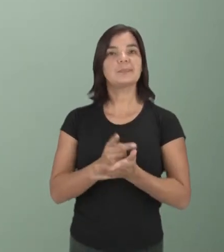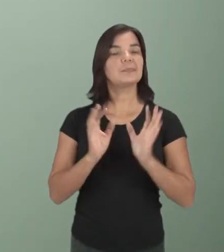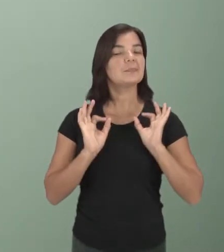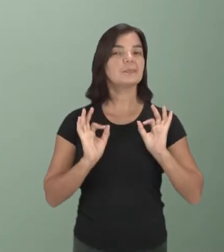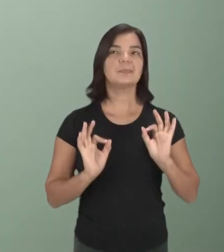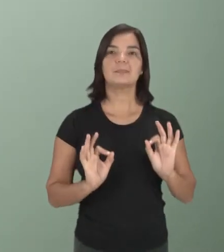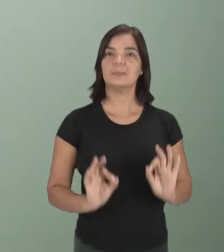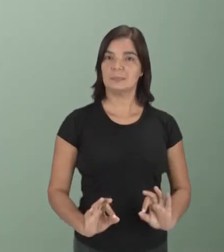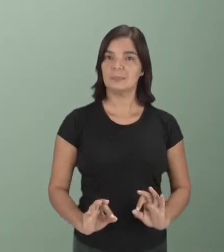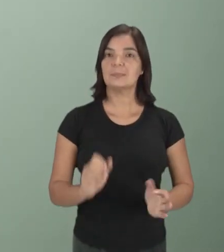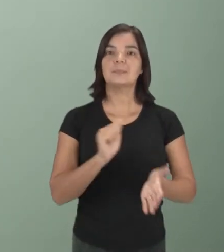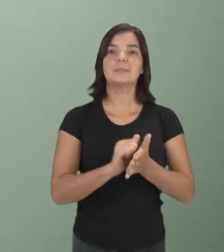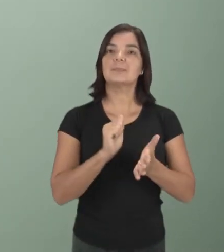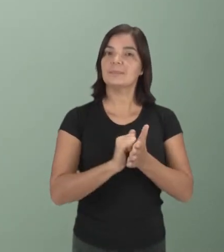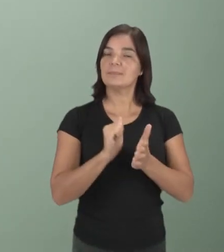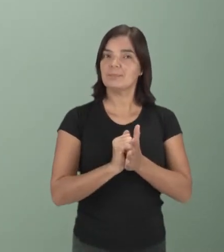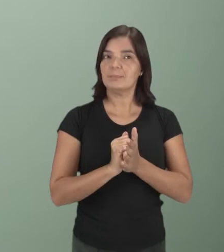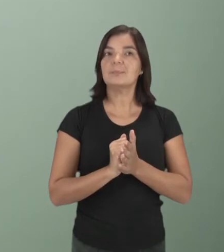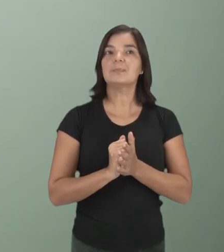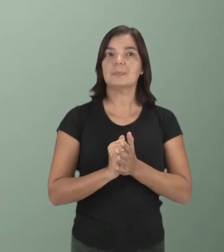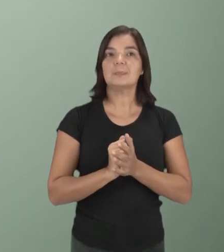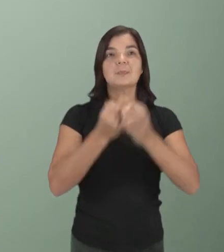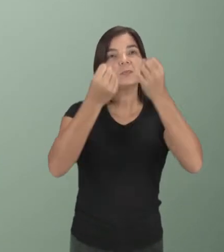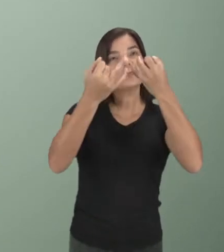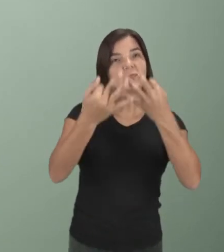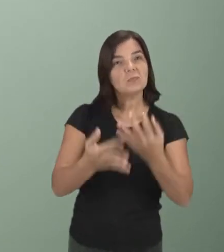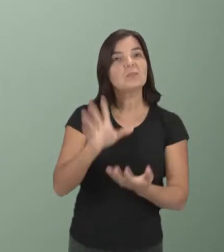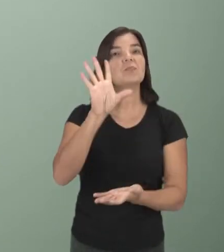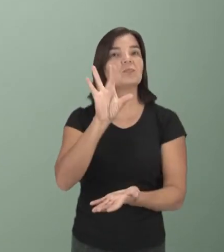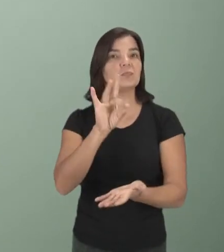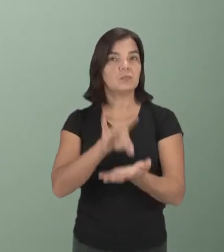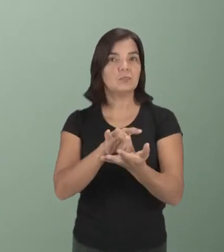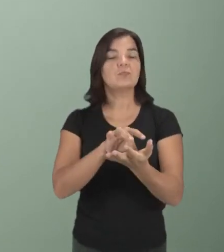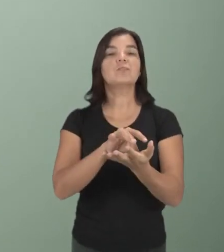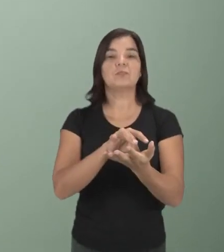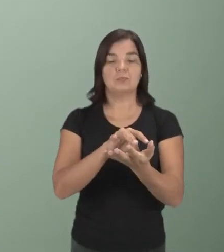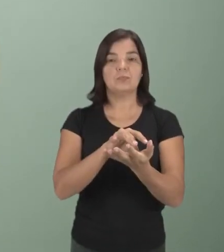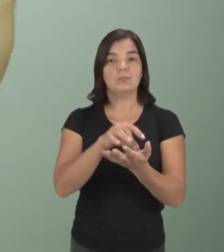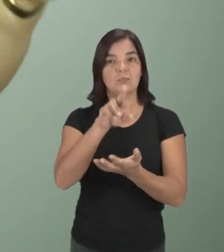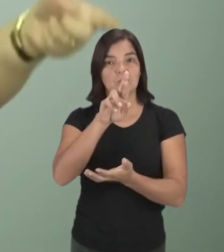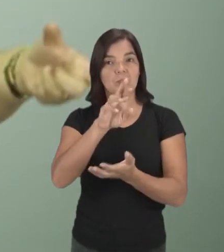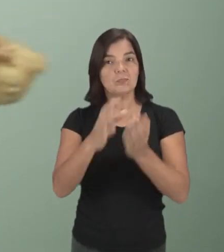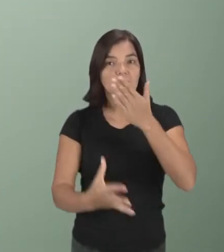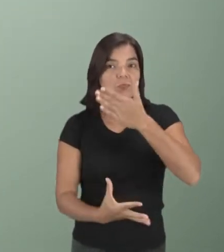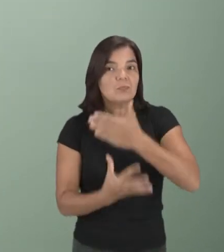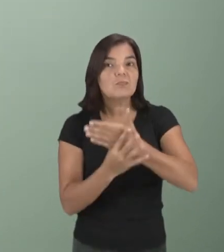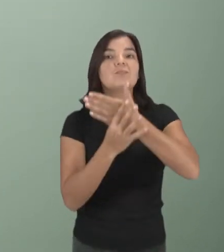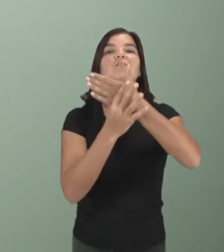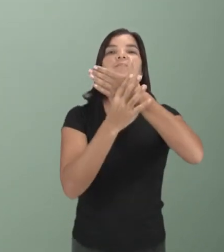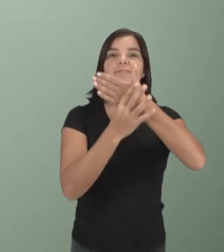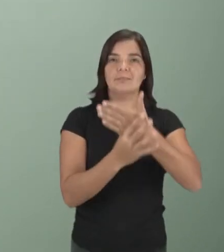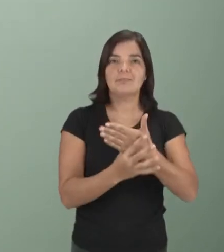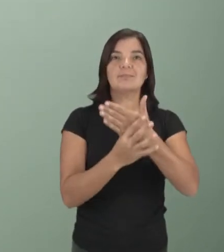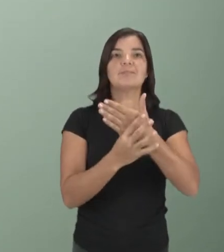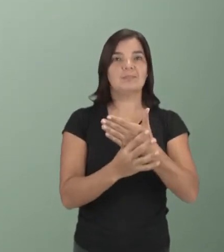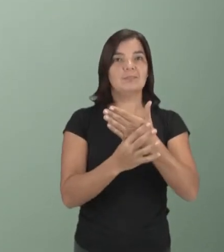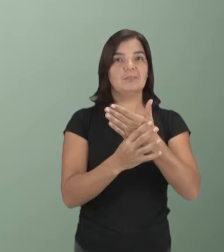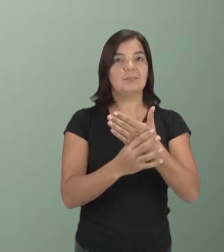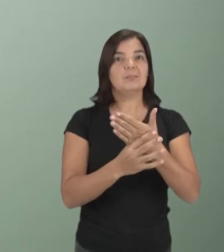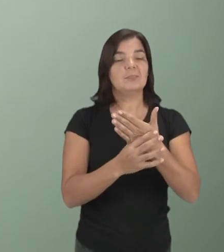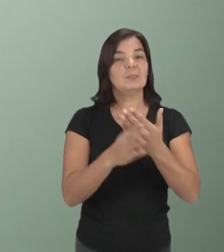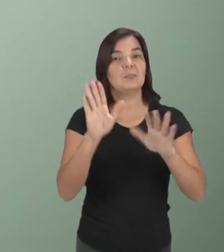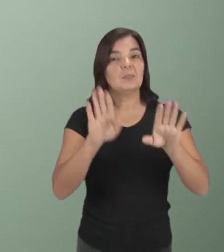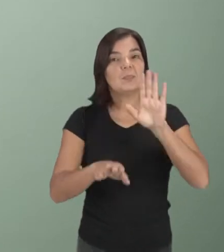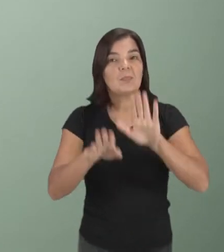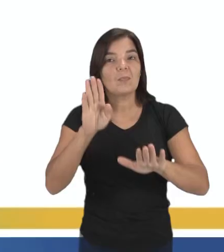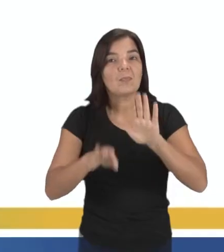pela elegância na escrita. Explicava o real, daí o nome realismo, tá? Recorrendo